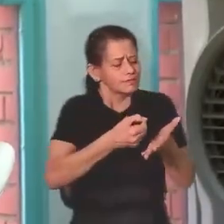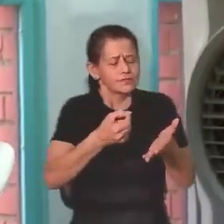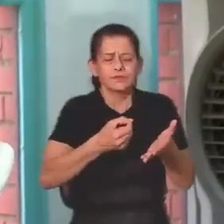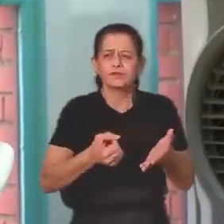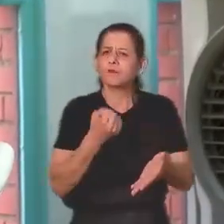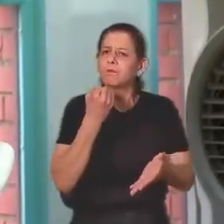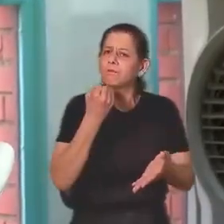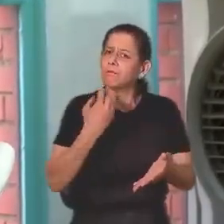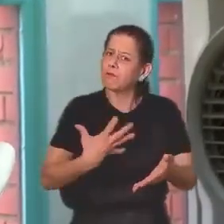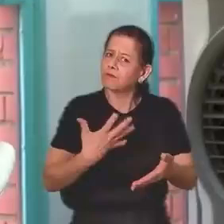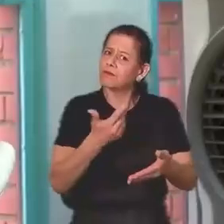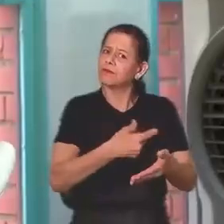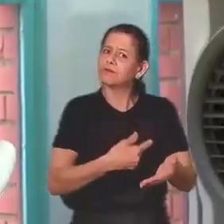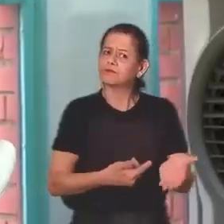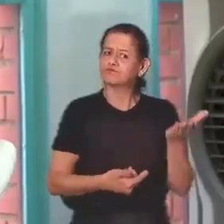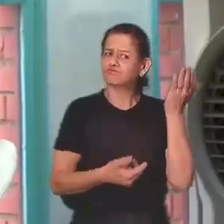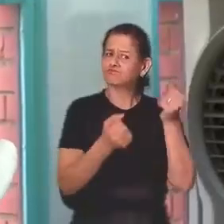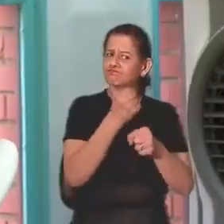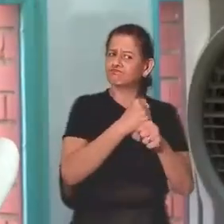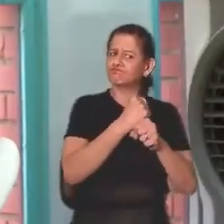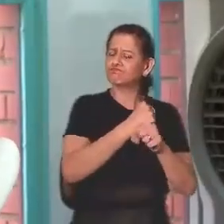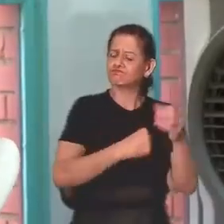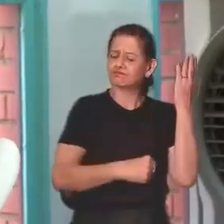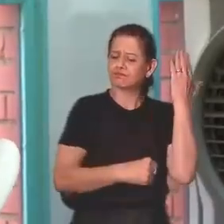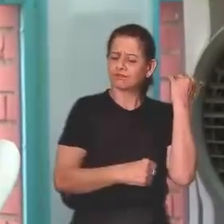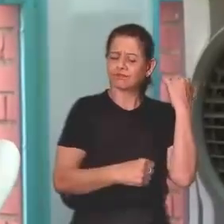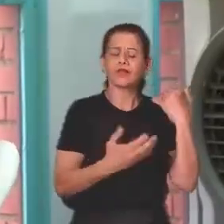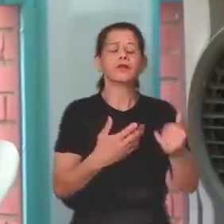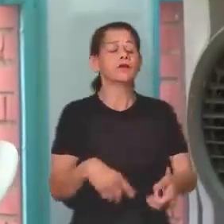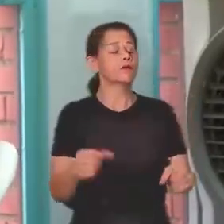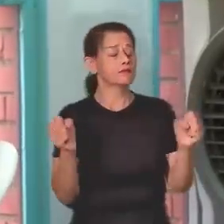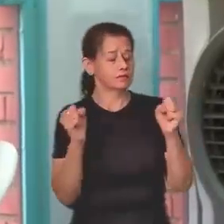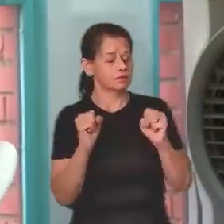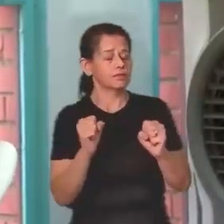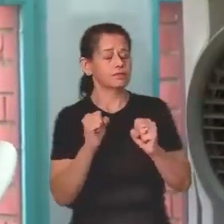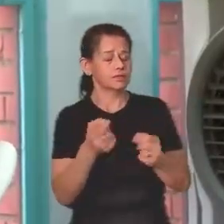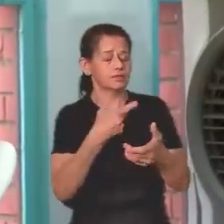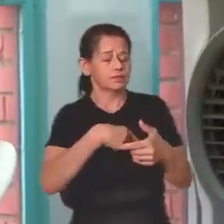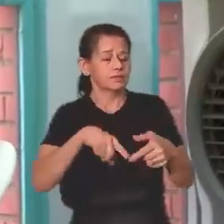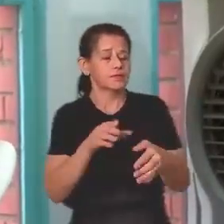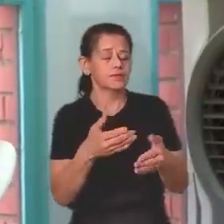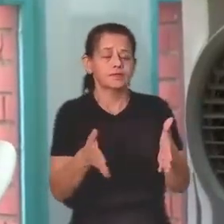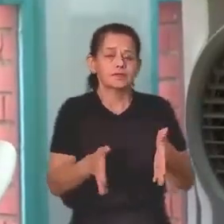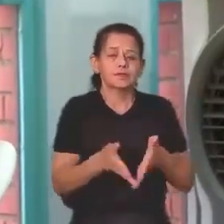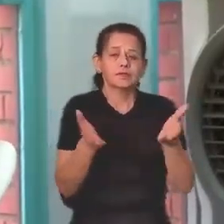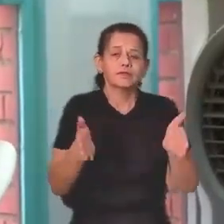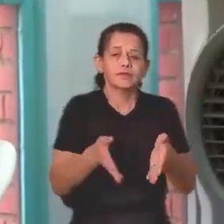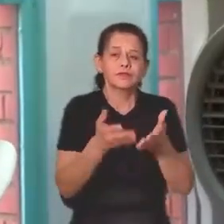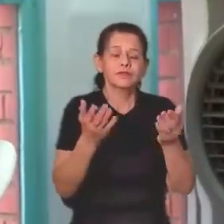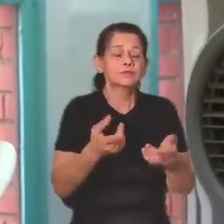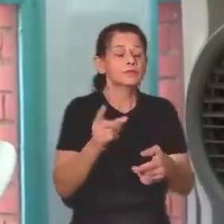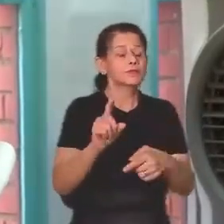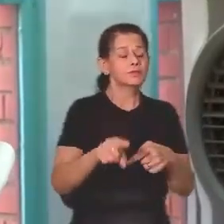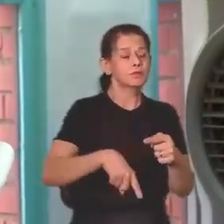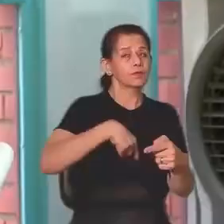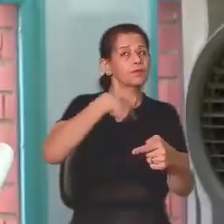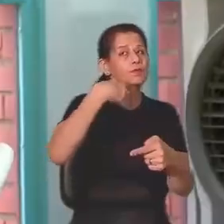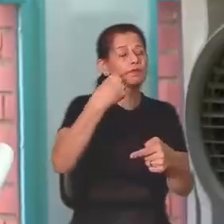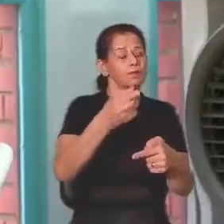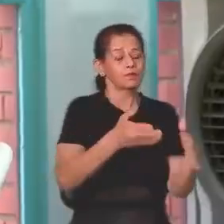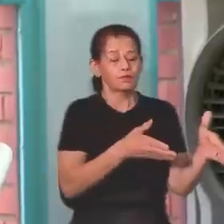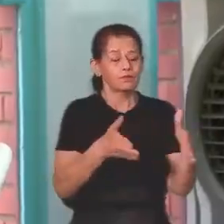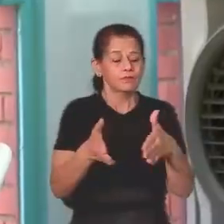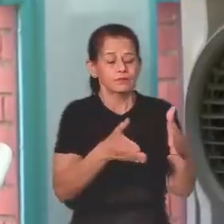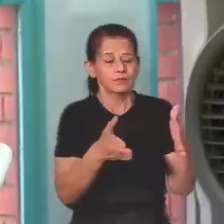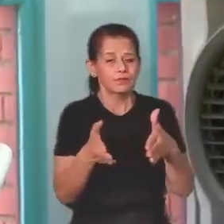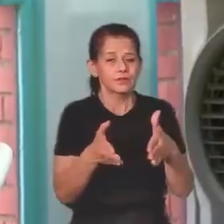boa naquela época. Mas isso poderia ter seguido por um outro caminho. Talvez